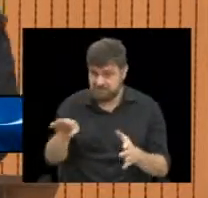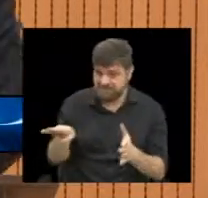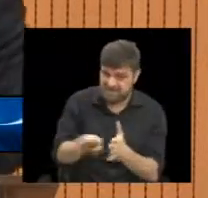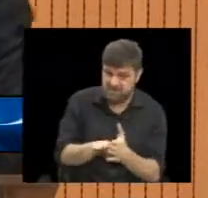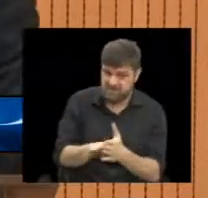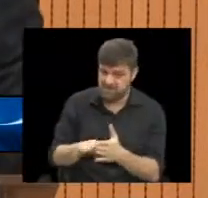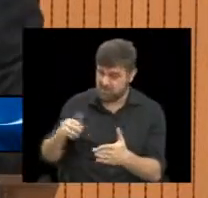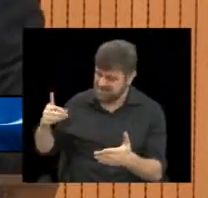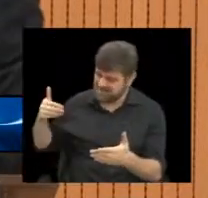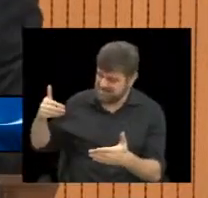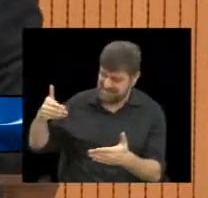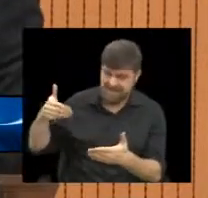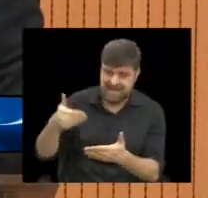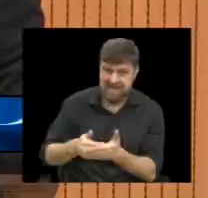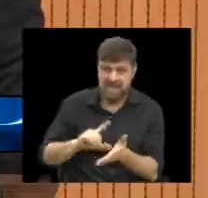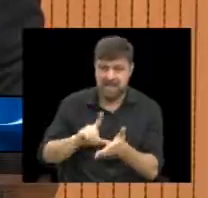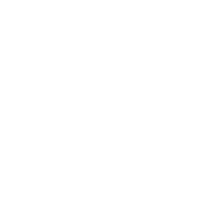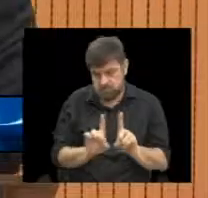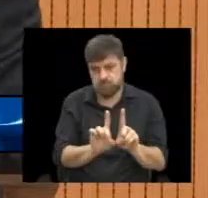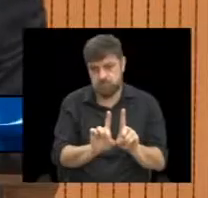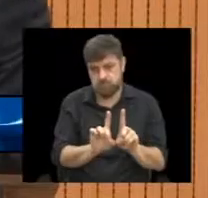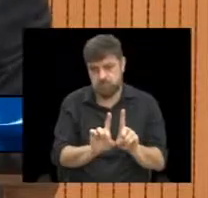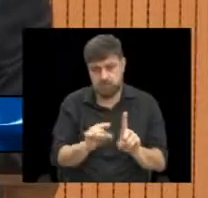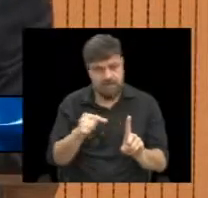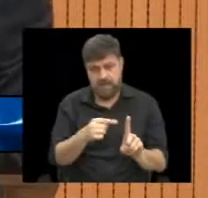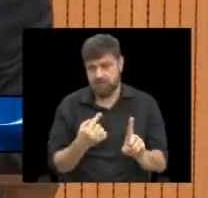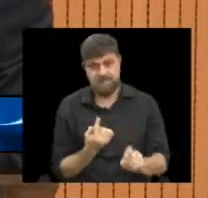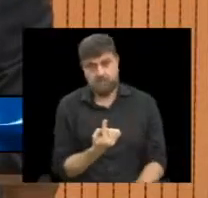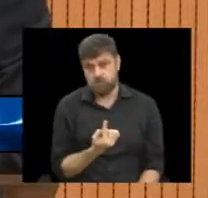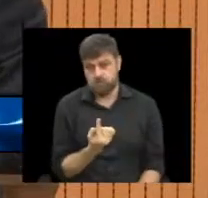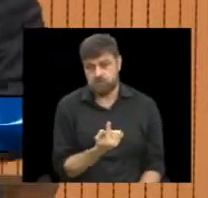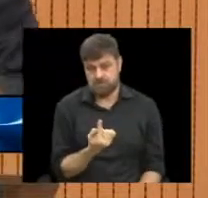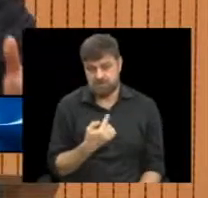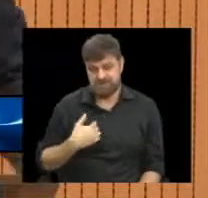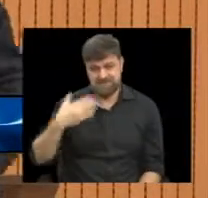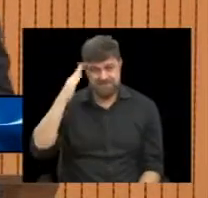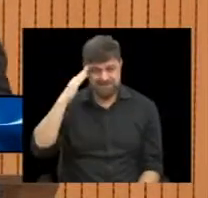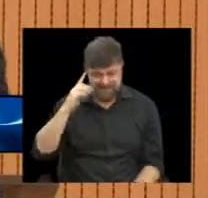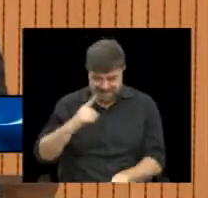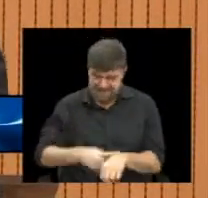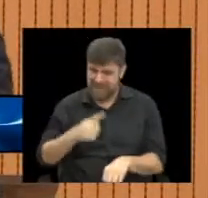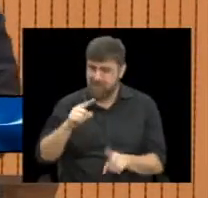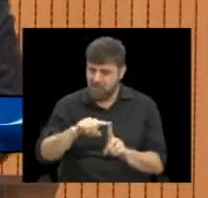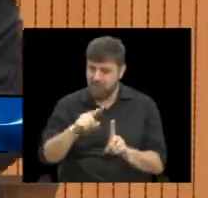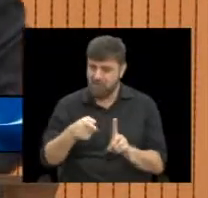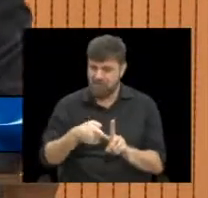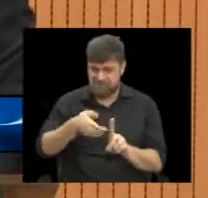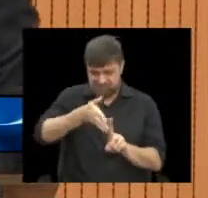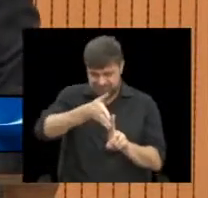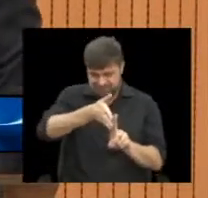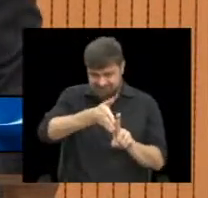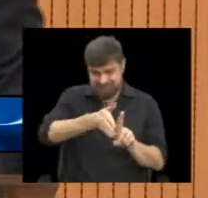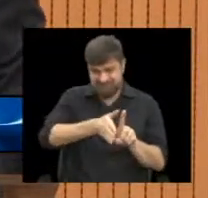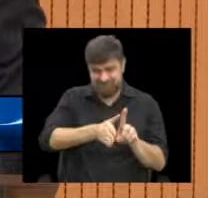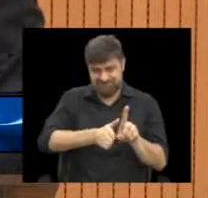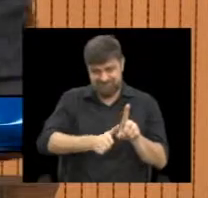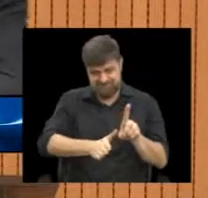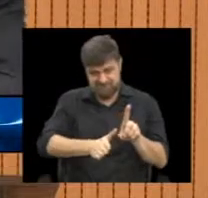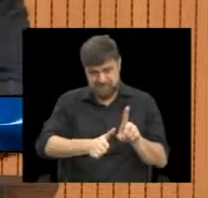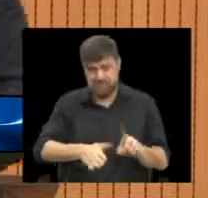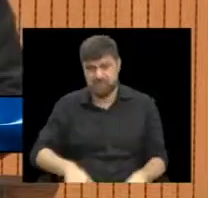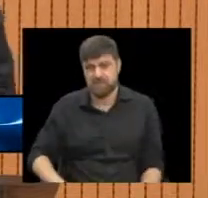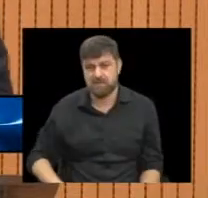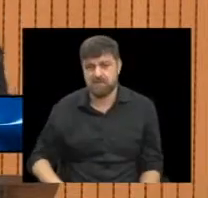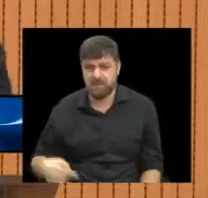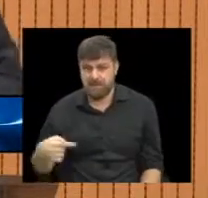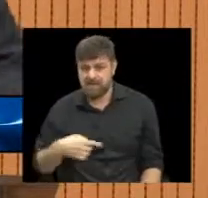até a sua saída do hospital. Nós sabemos que a gestante, naquele momento que ela ali está para dar luz,